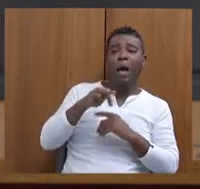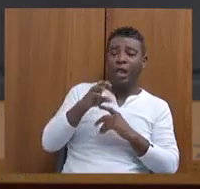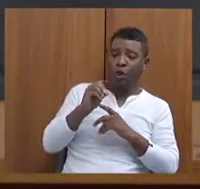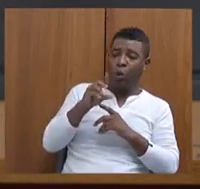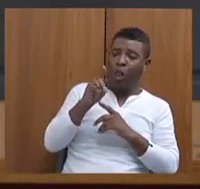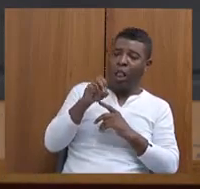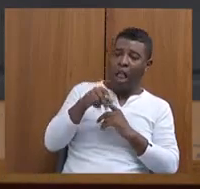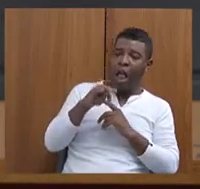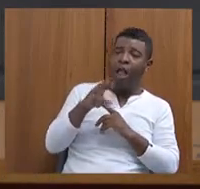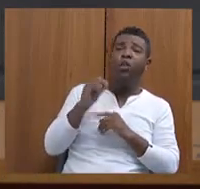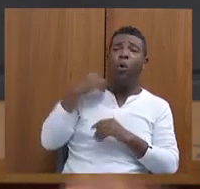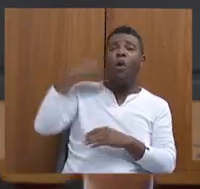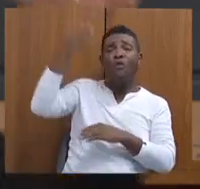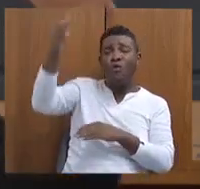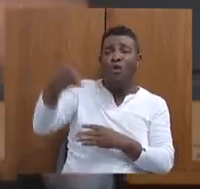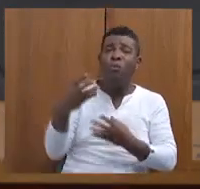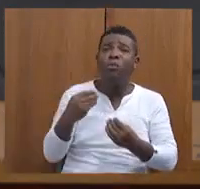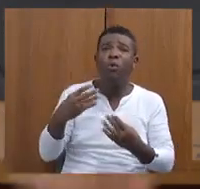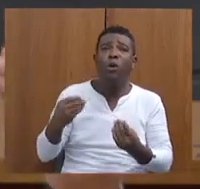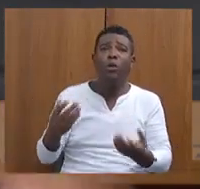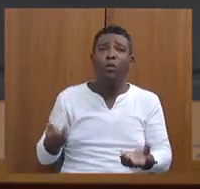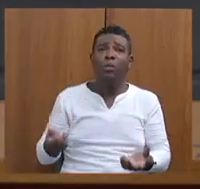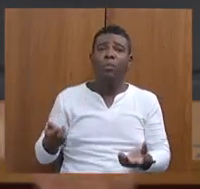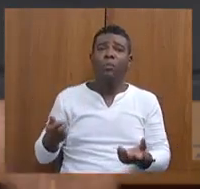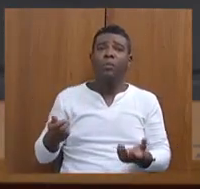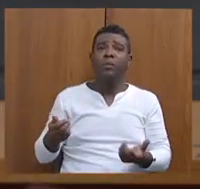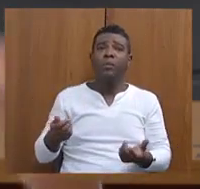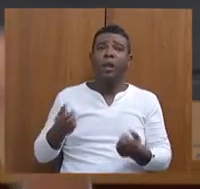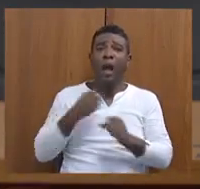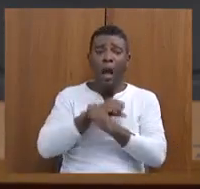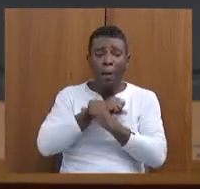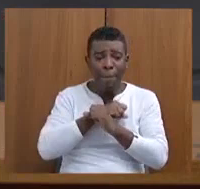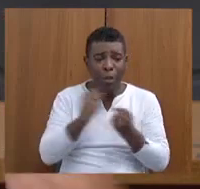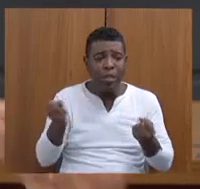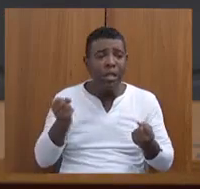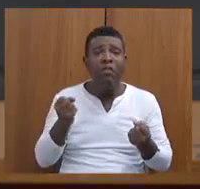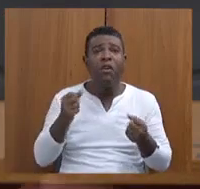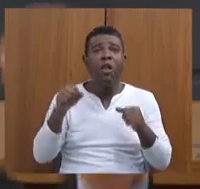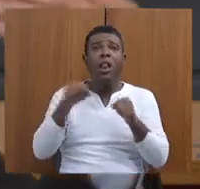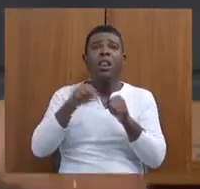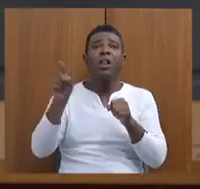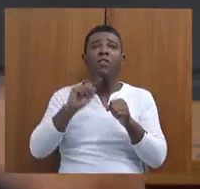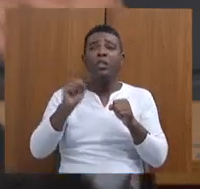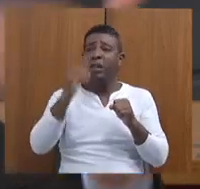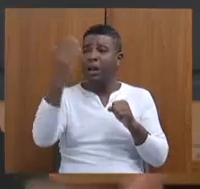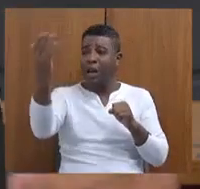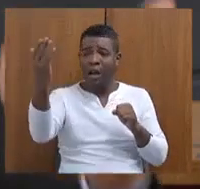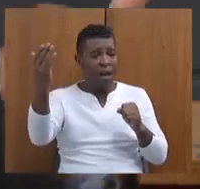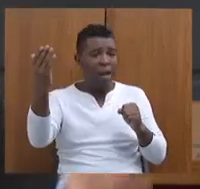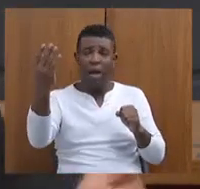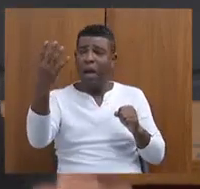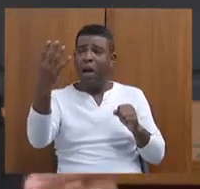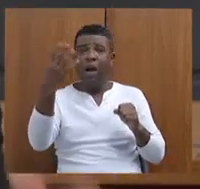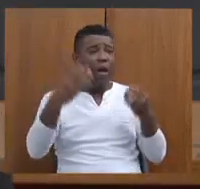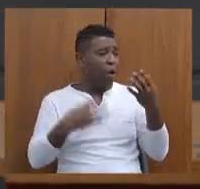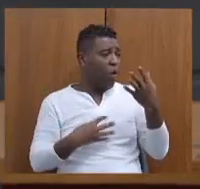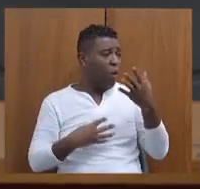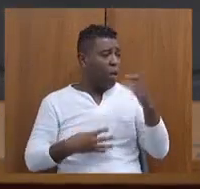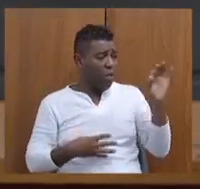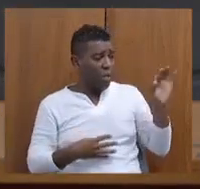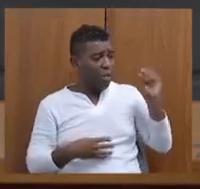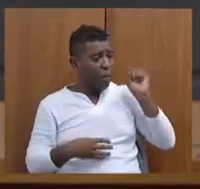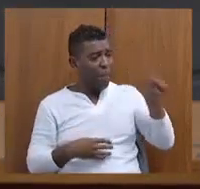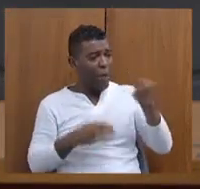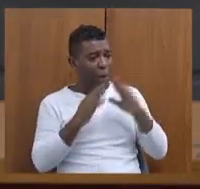bem é impossível não fazer uma fala comparando uma cidade 400 mil habitantes que é Ribeirão